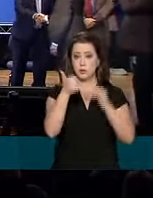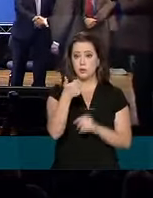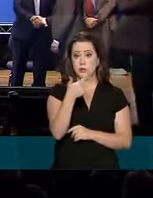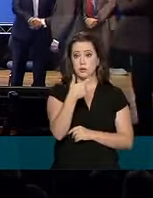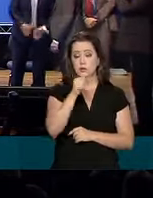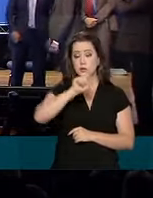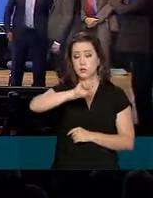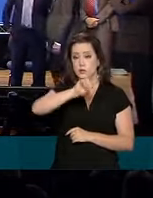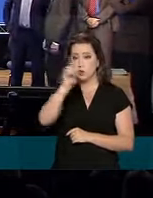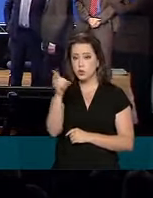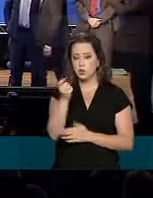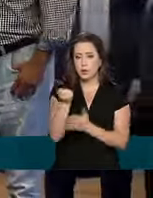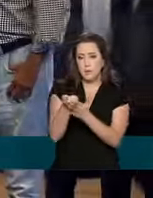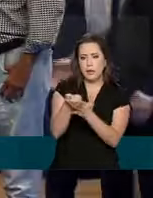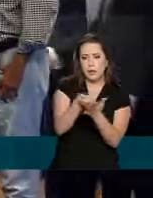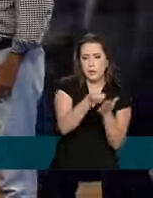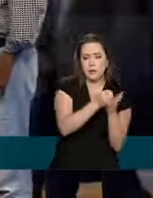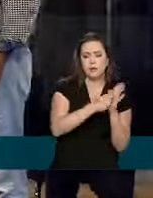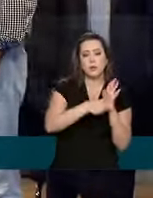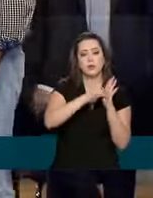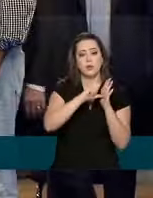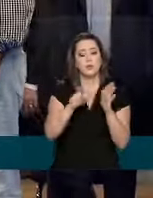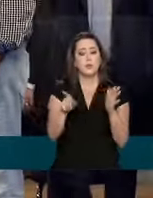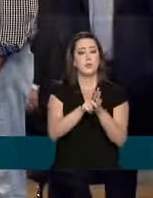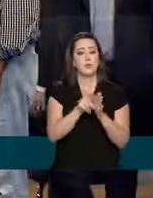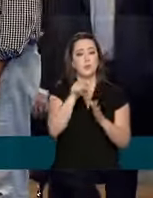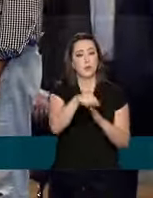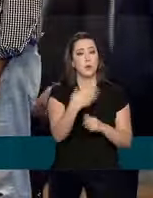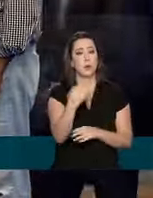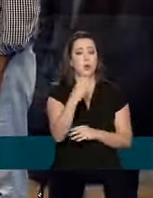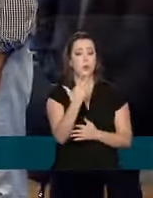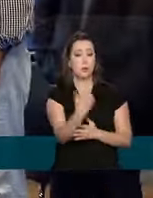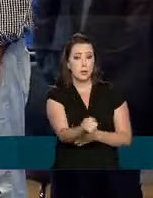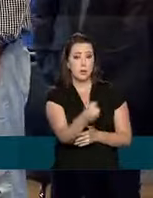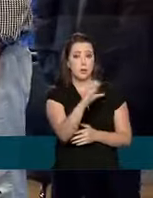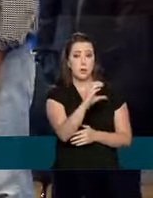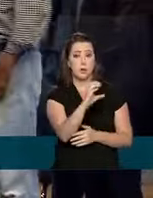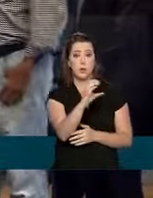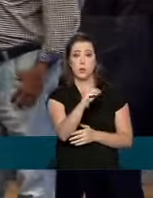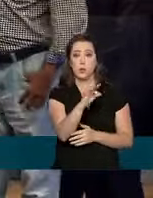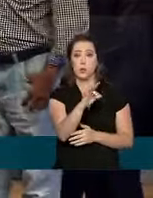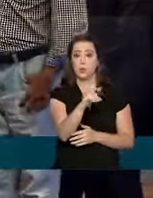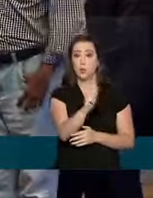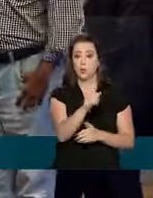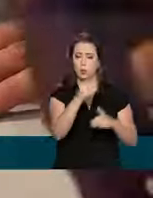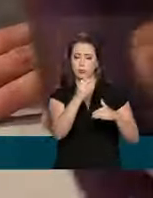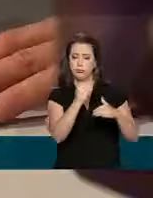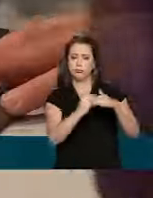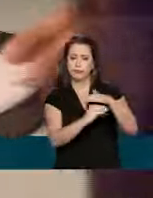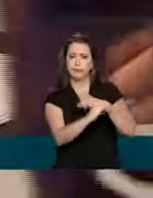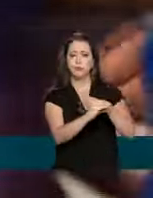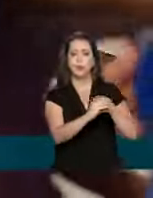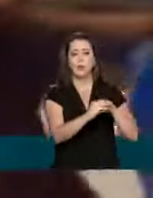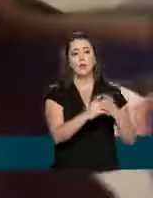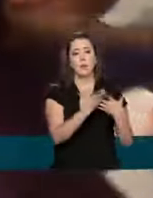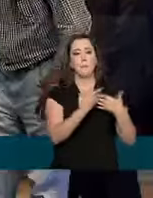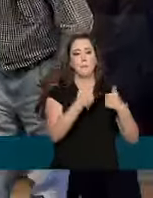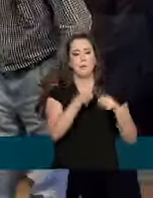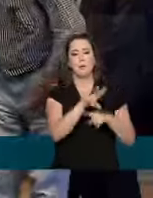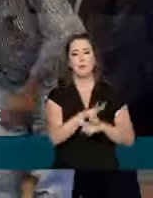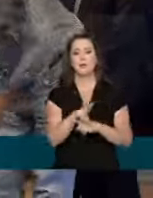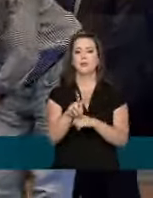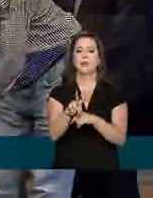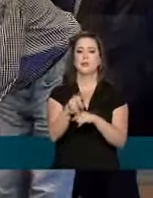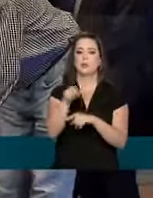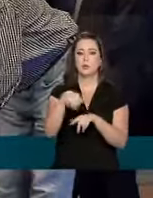Esses benefícios serão depositados diretamente na conta dos caminhoneiros e democratizam o acesso a crédito no